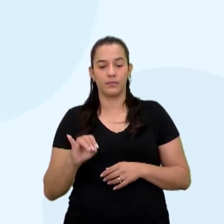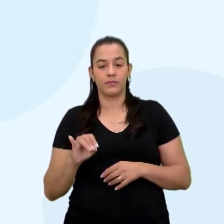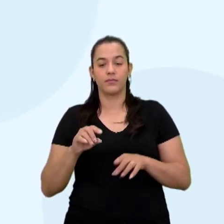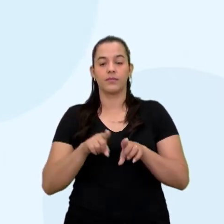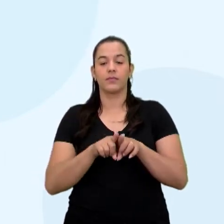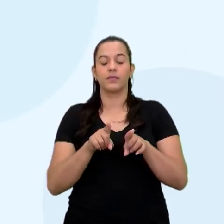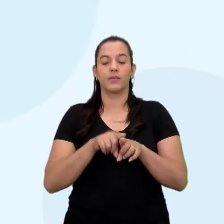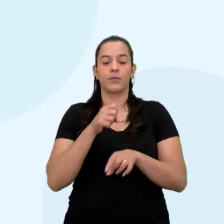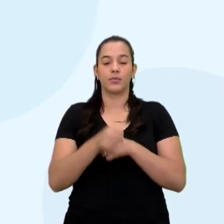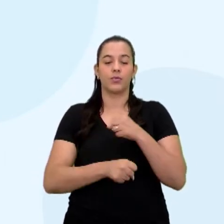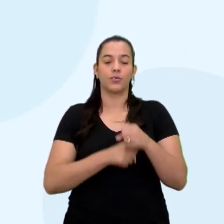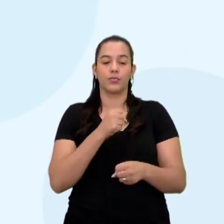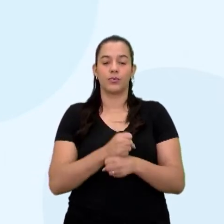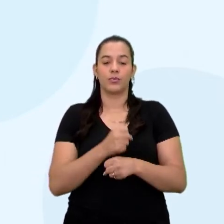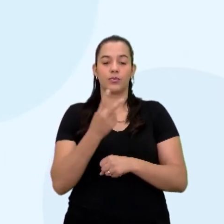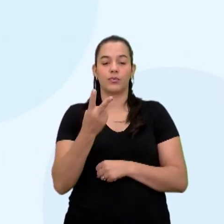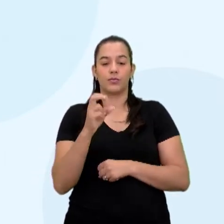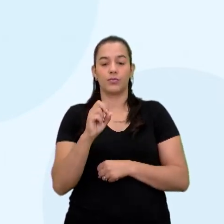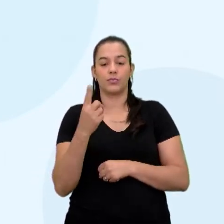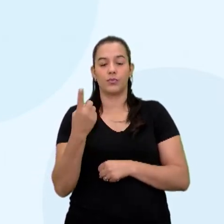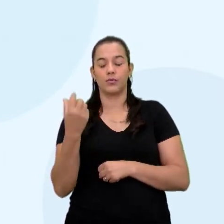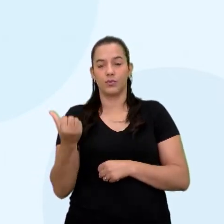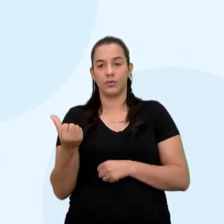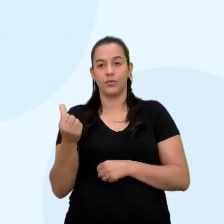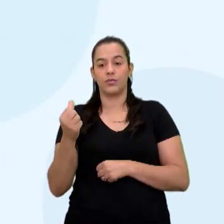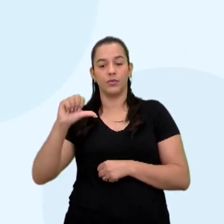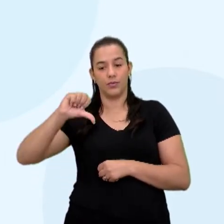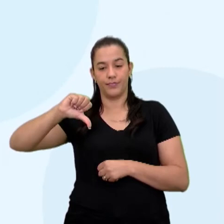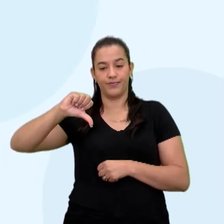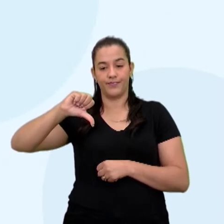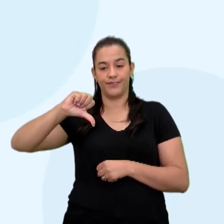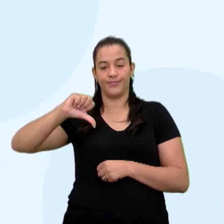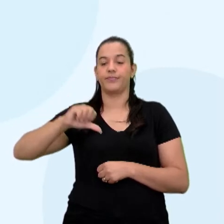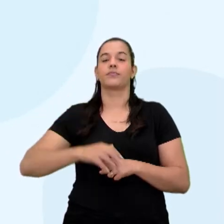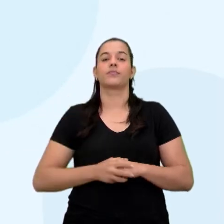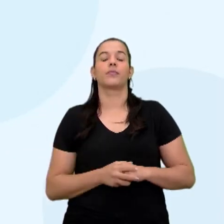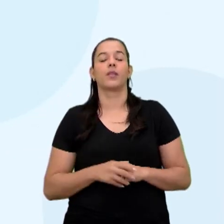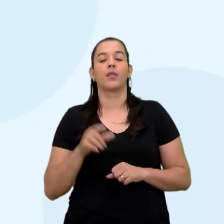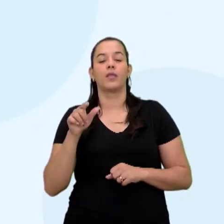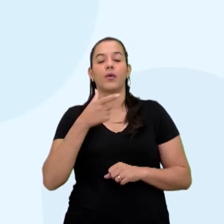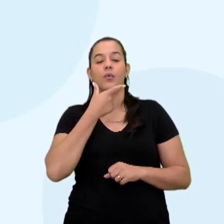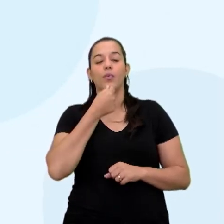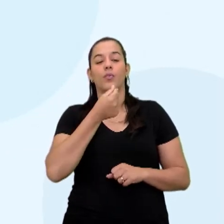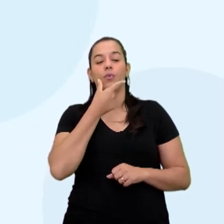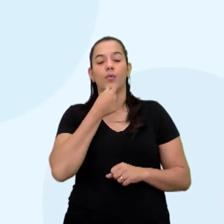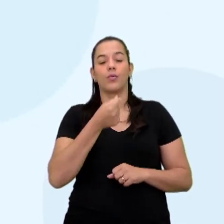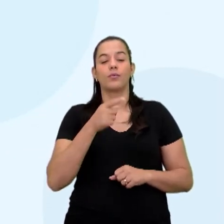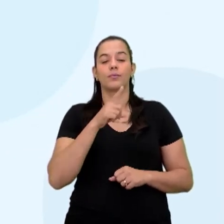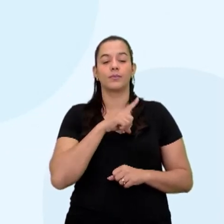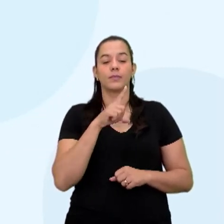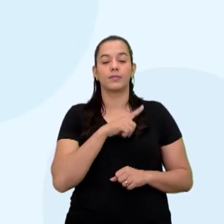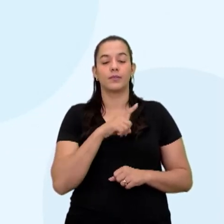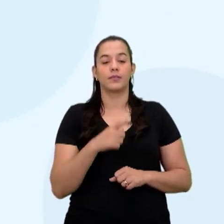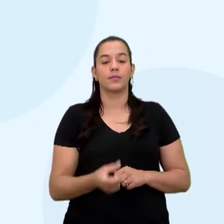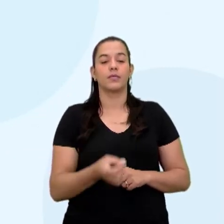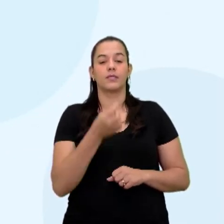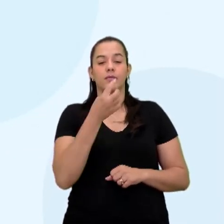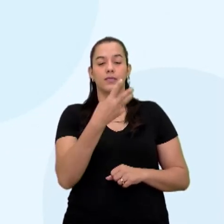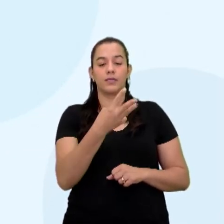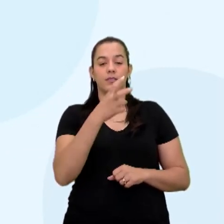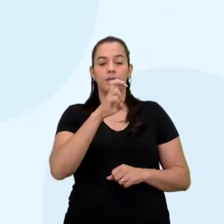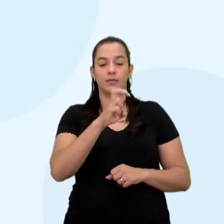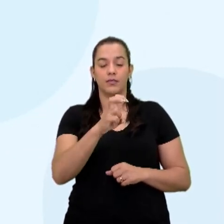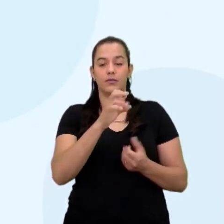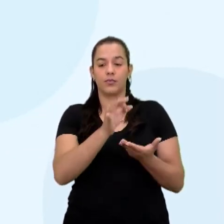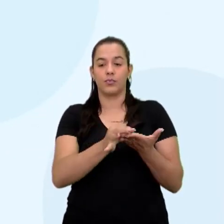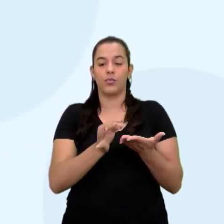de 2019. Então, por exemplo, o homem, ele tem lá 85 moedinhas de R$ 30 reais. O